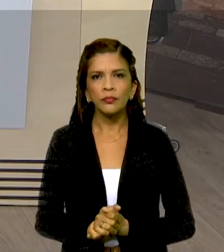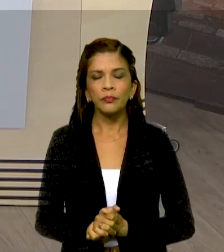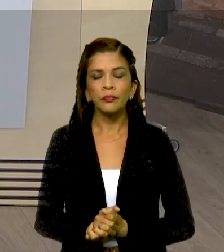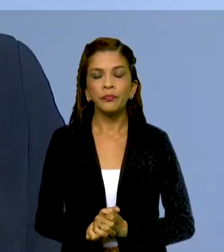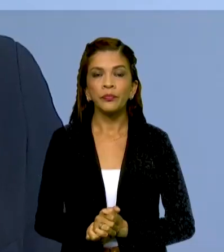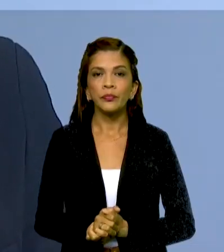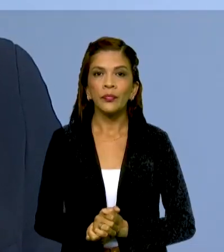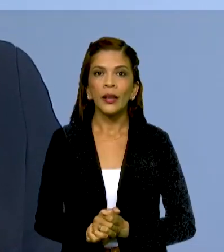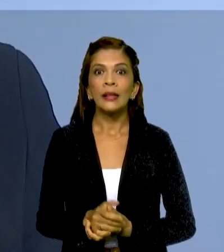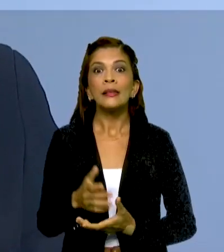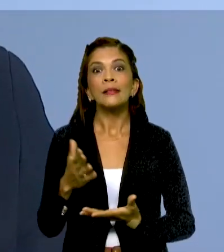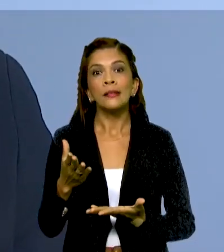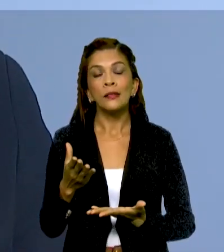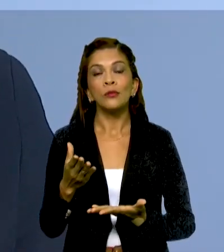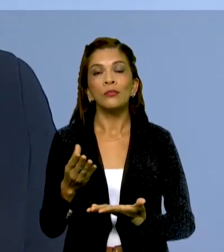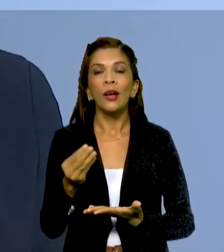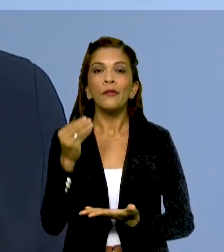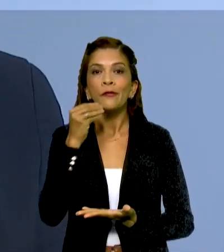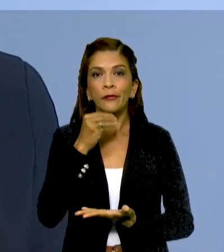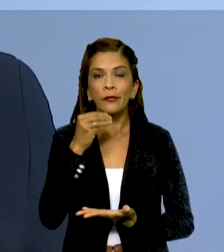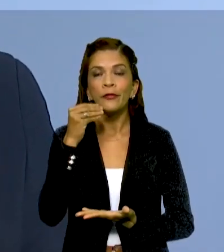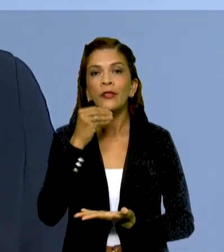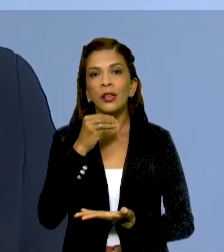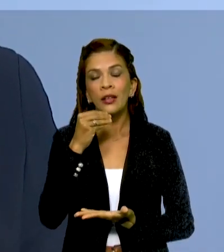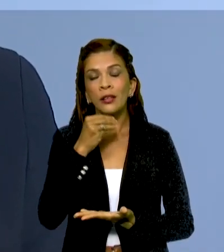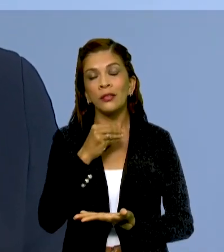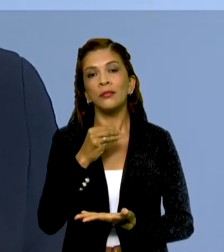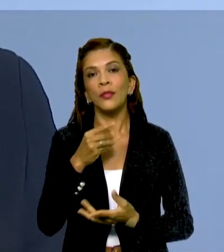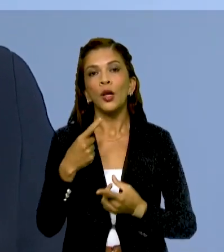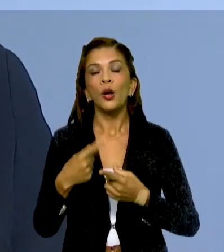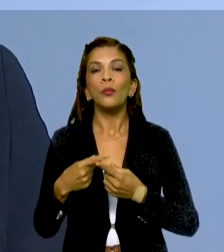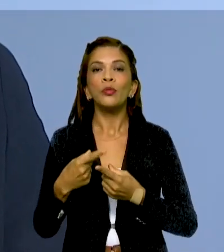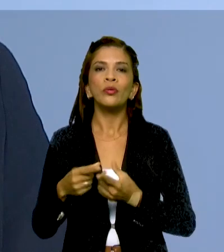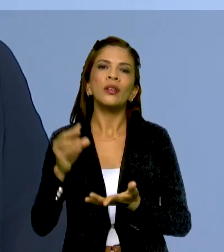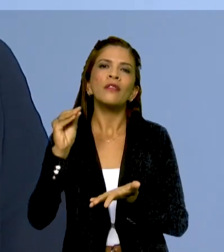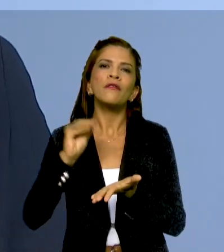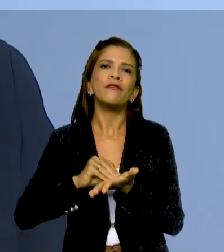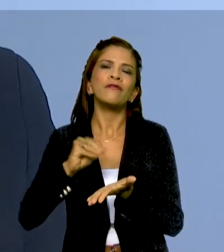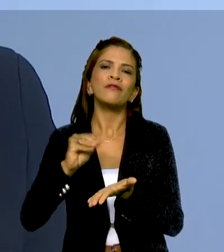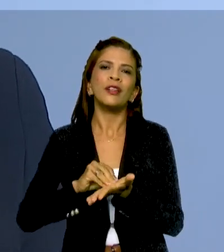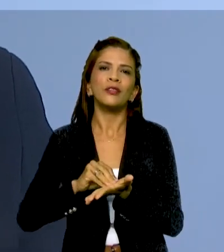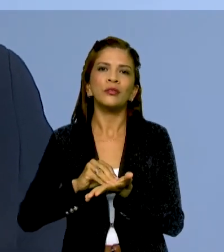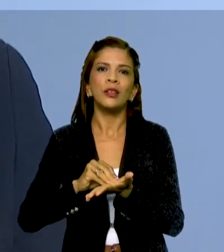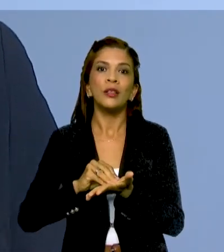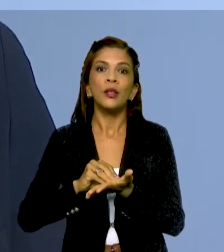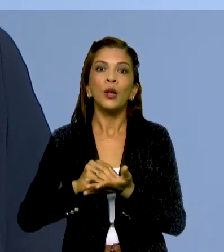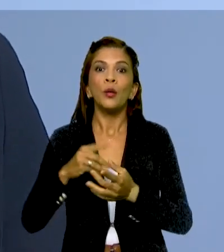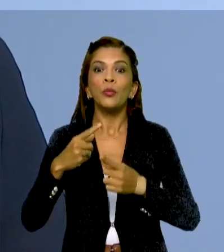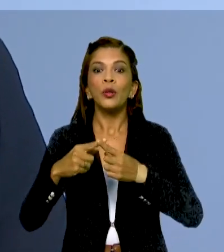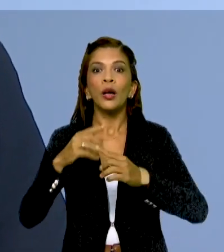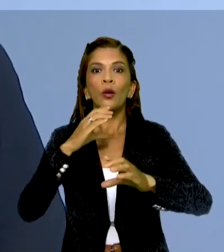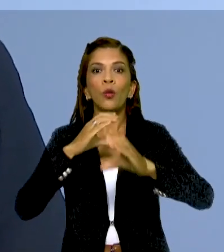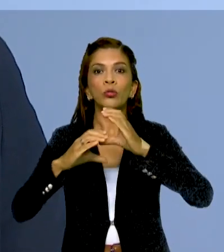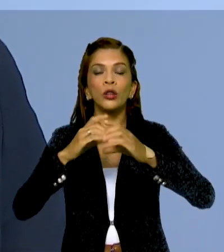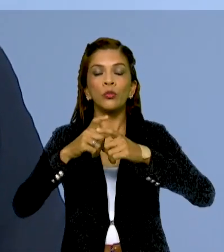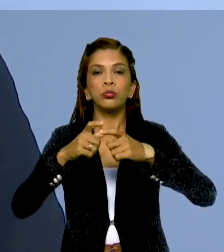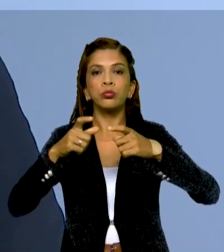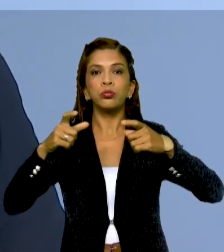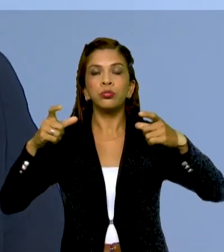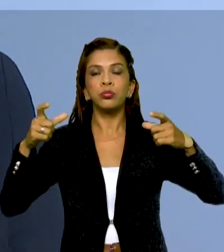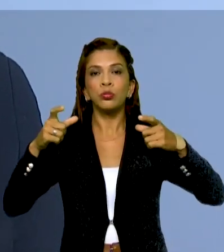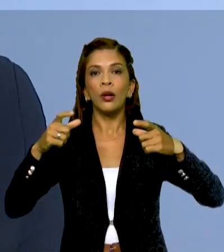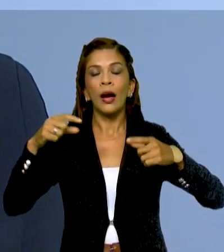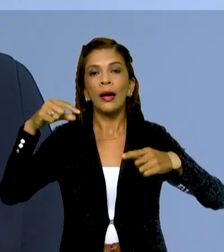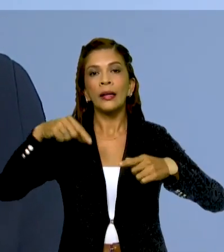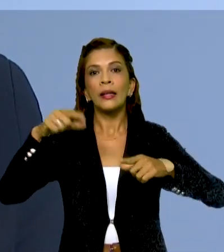dizer que é falho, né? Ainda falta porque a comunicação ela é gigante. Só que, por exemplo, na TV Assembleia no